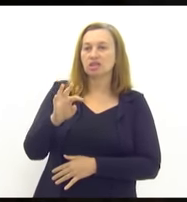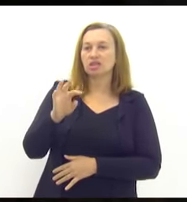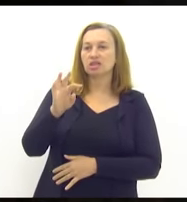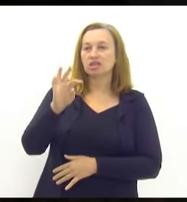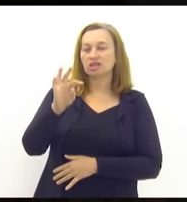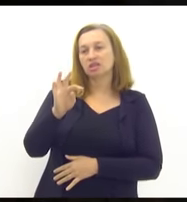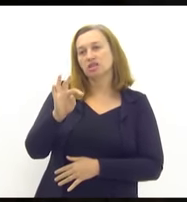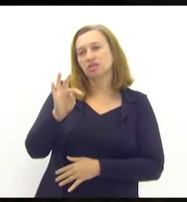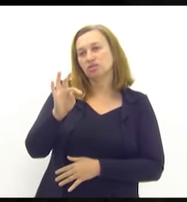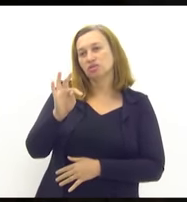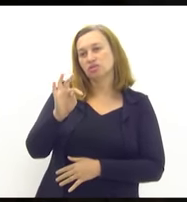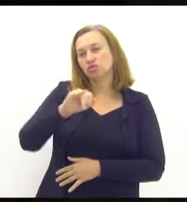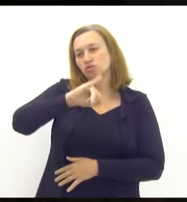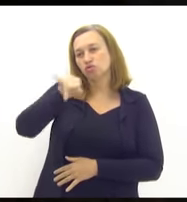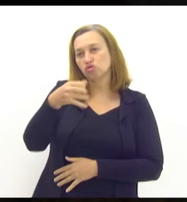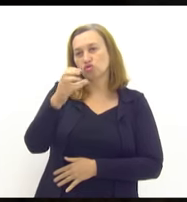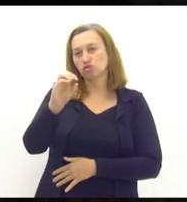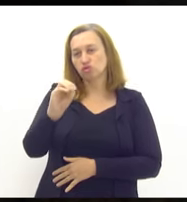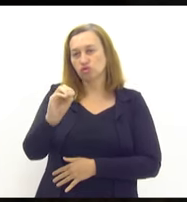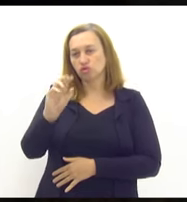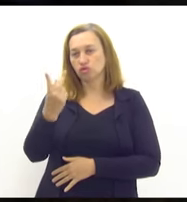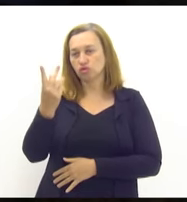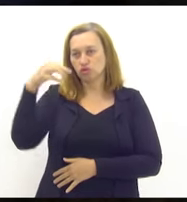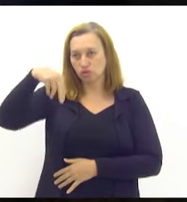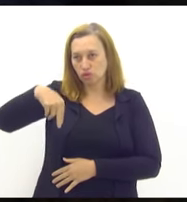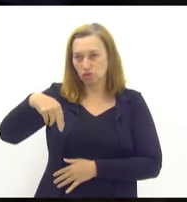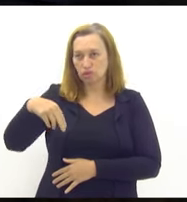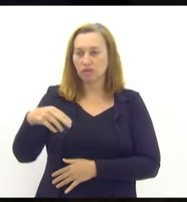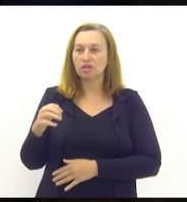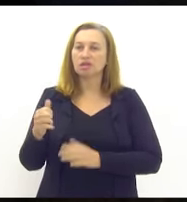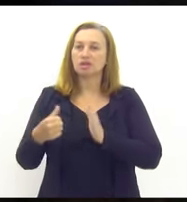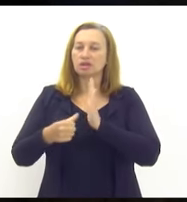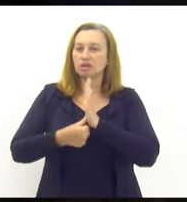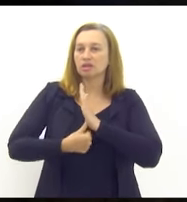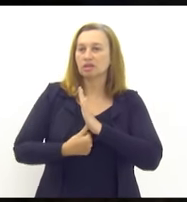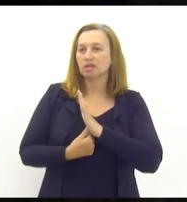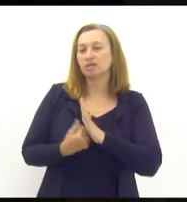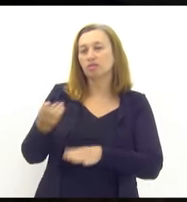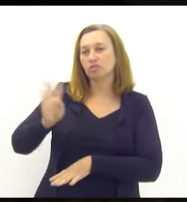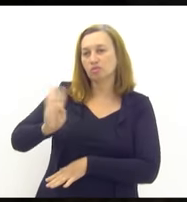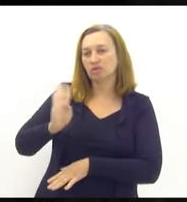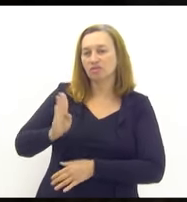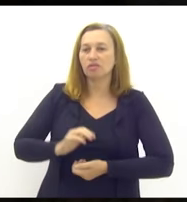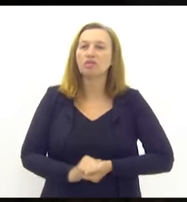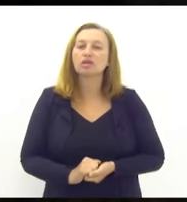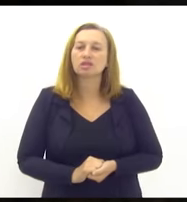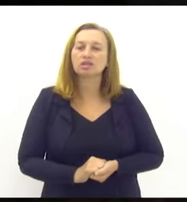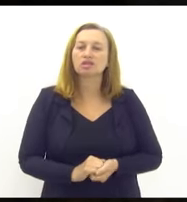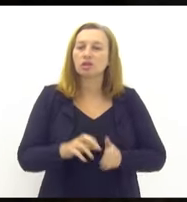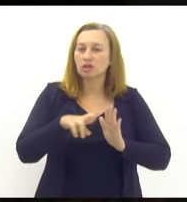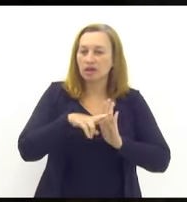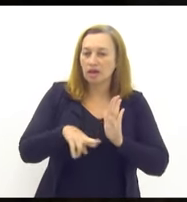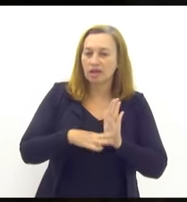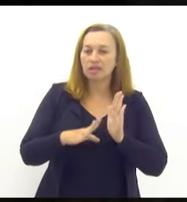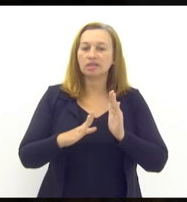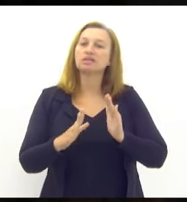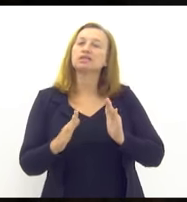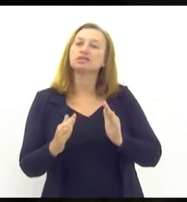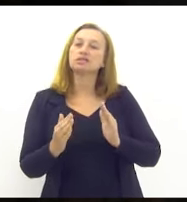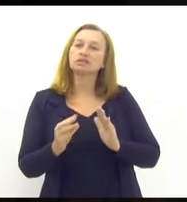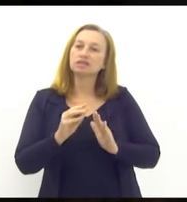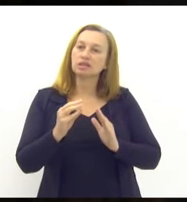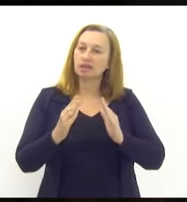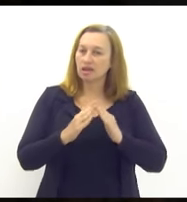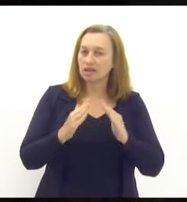acionista majoritário da saf Botafogo parecer da comissão de normas internas e proposições externas